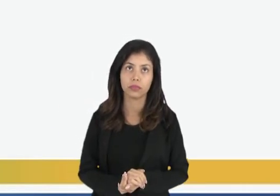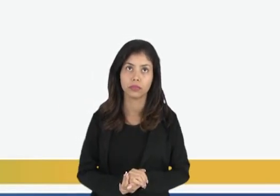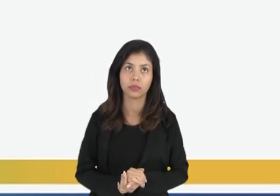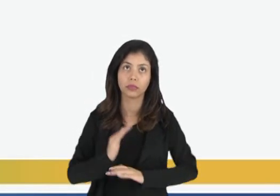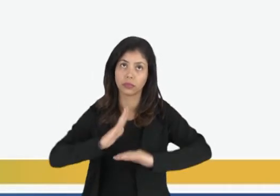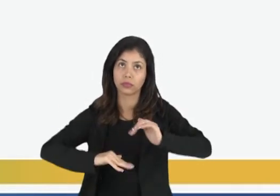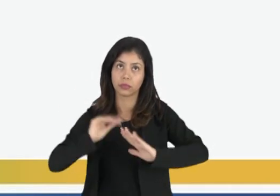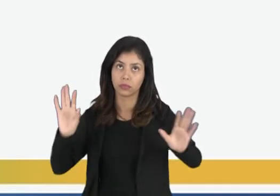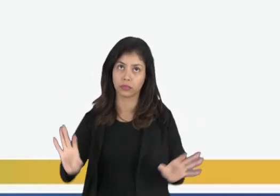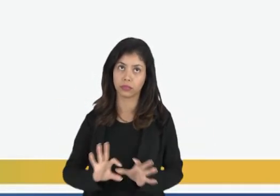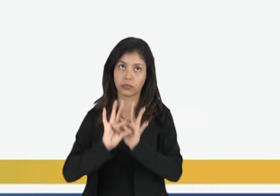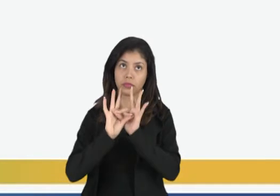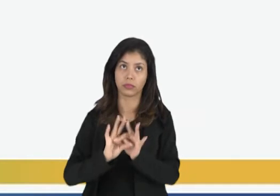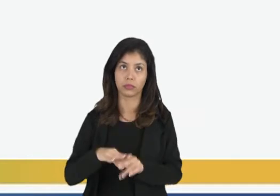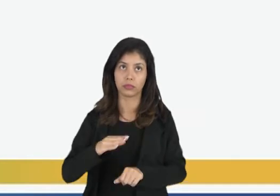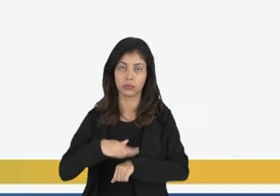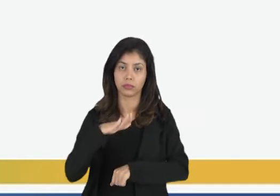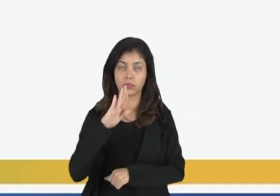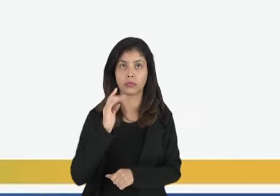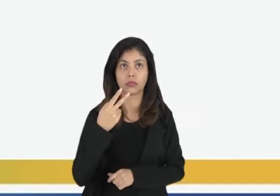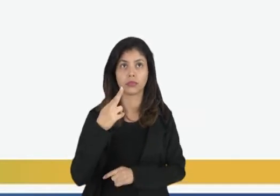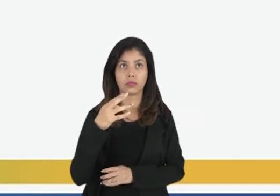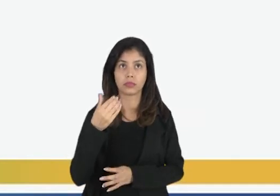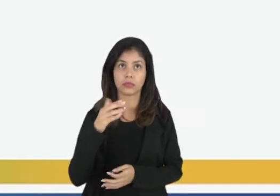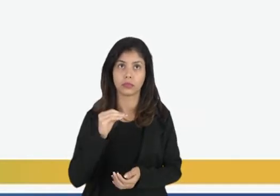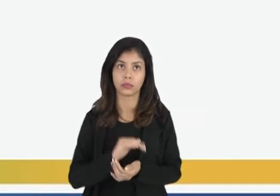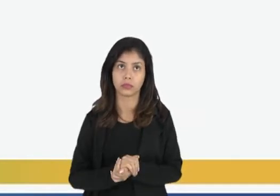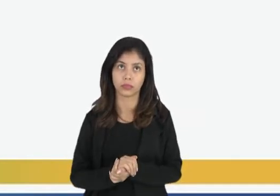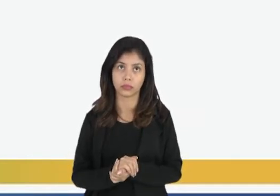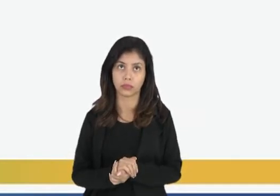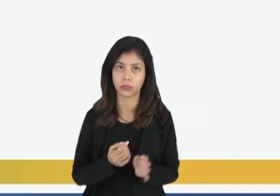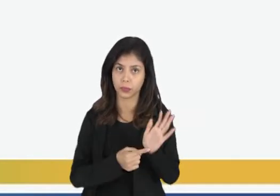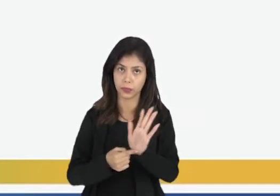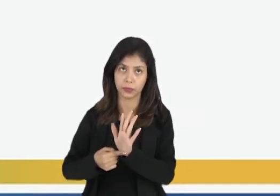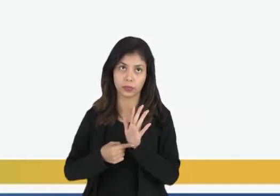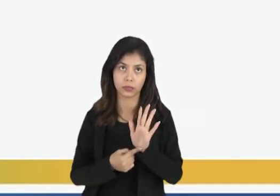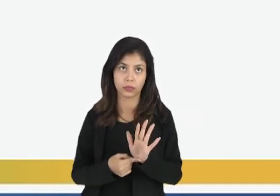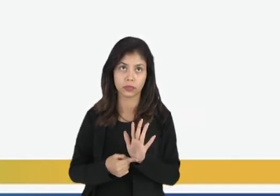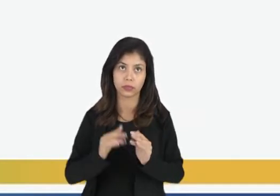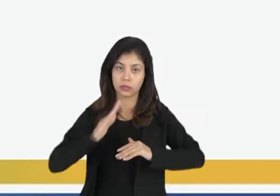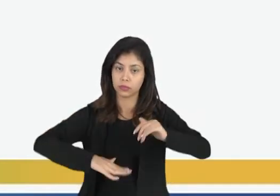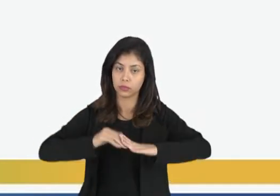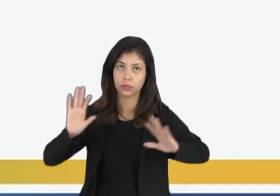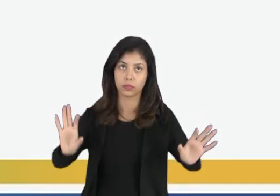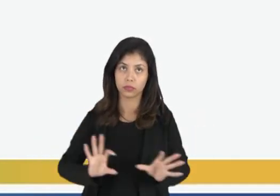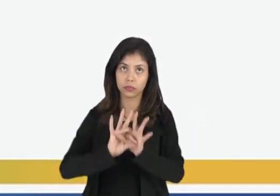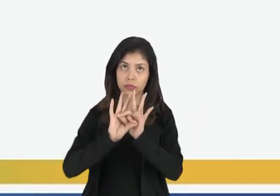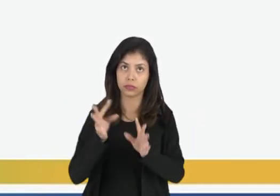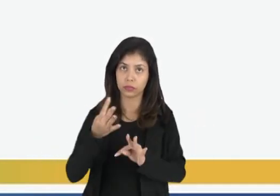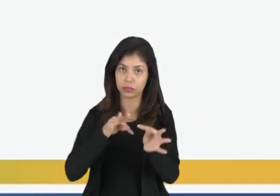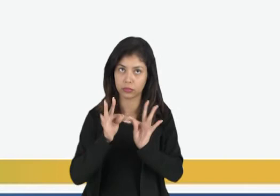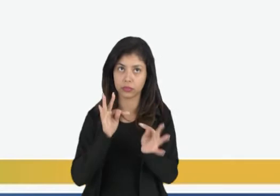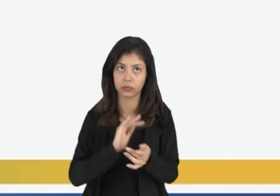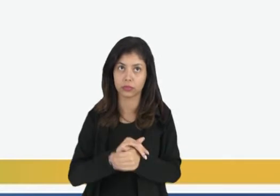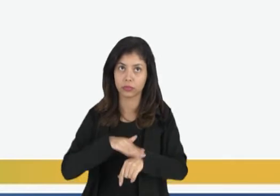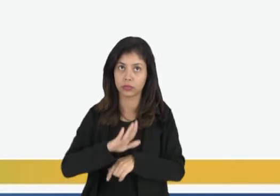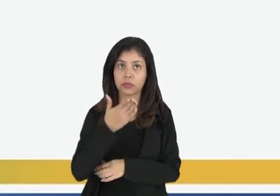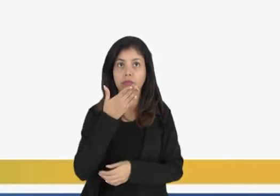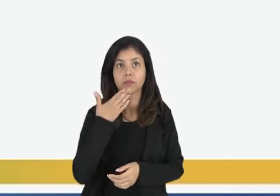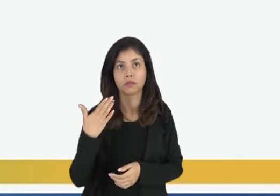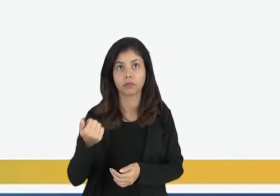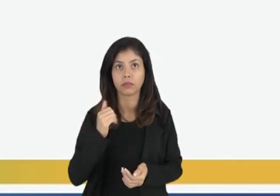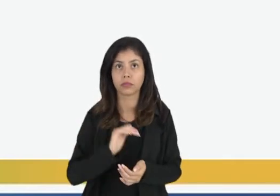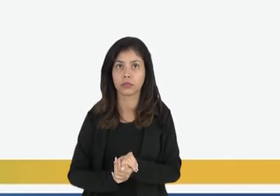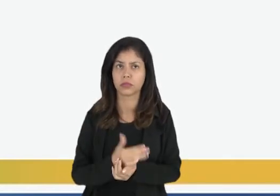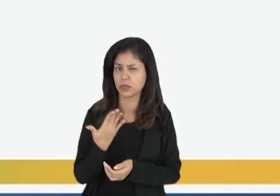Profissões ligadas à tecnologia serão mais promissoras, né? Mostra que as profissões ligadas à tecnologia estarão entre as mais